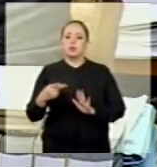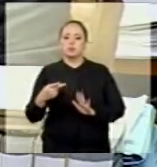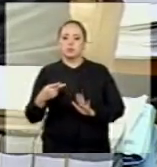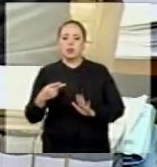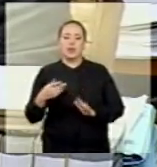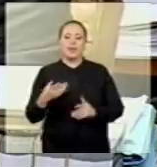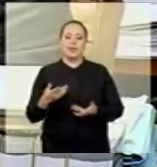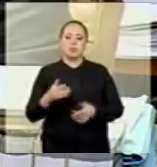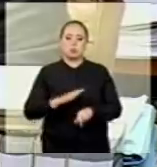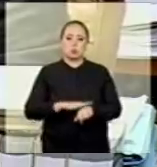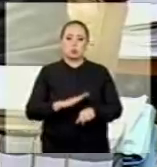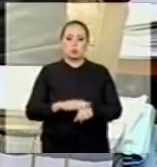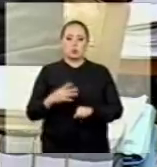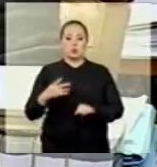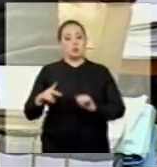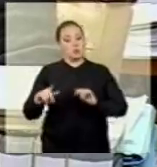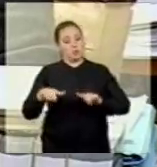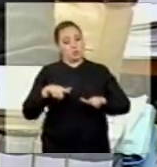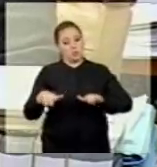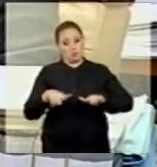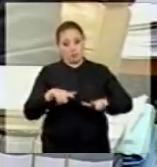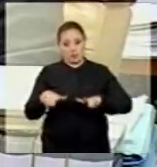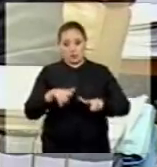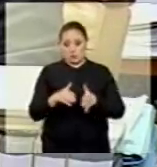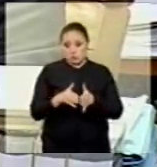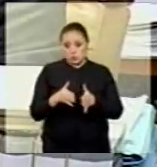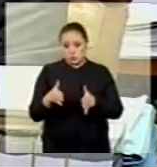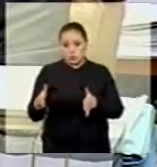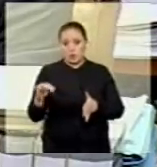daquela titularidade que lhe concede